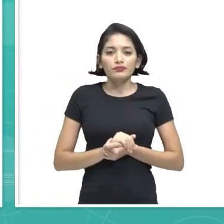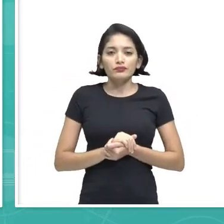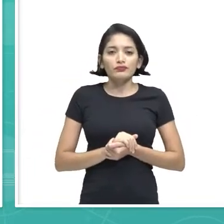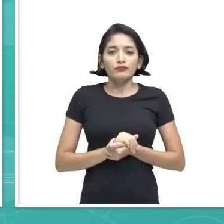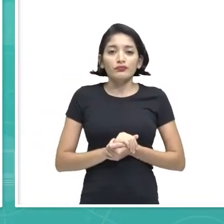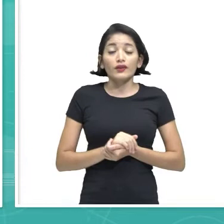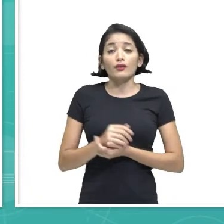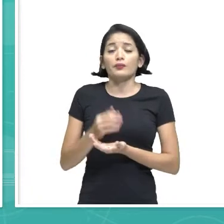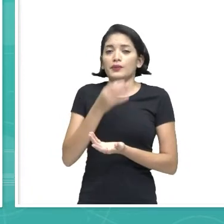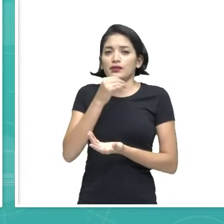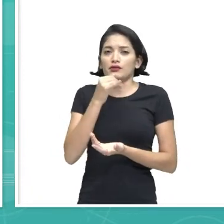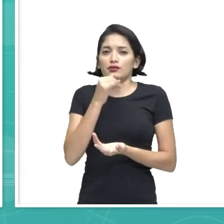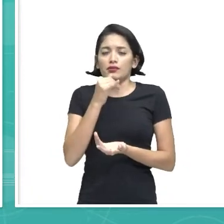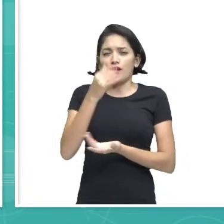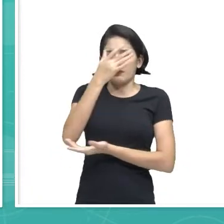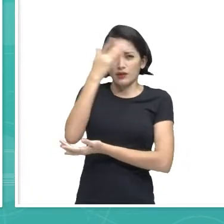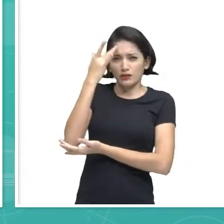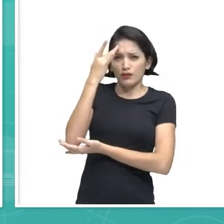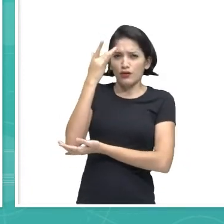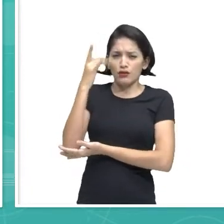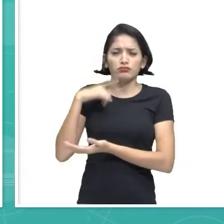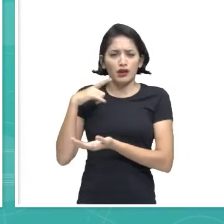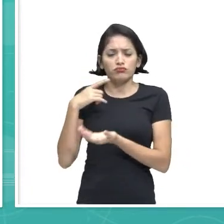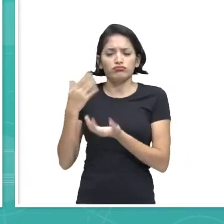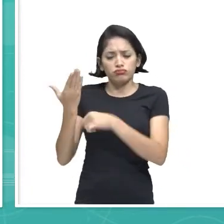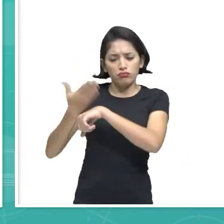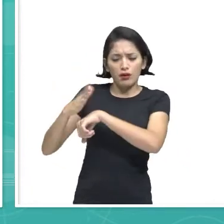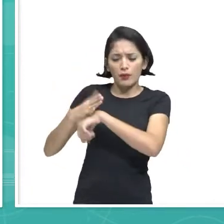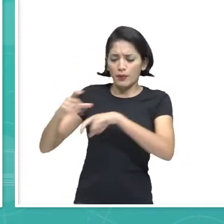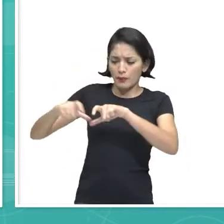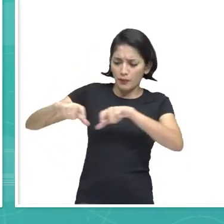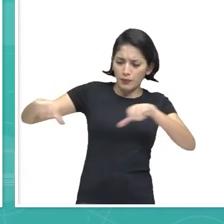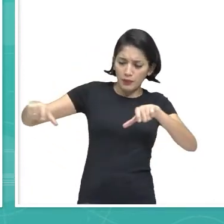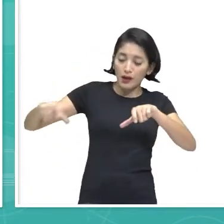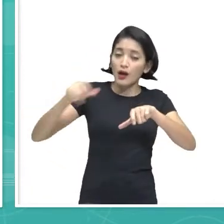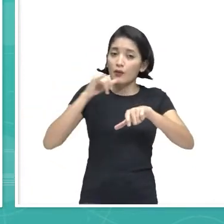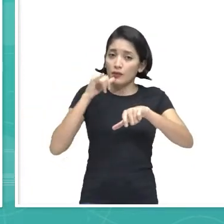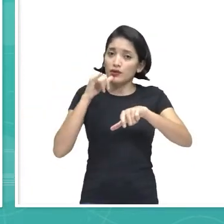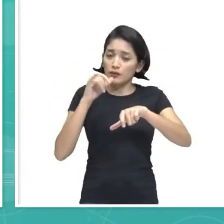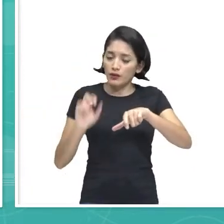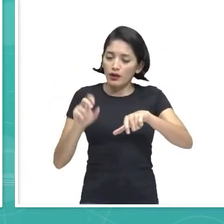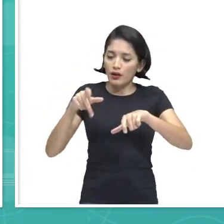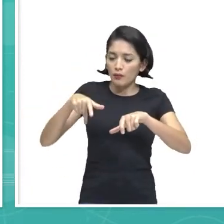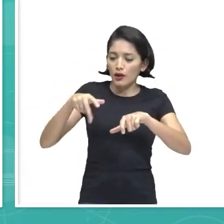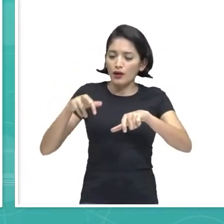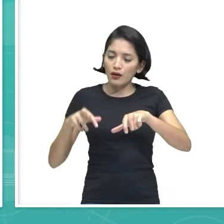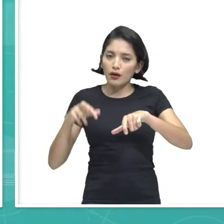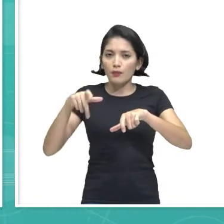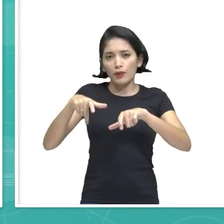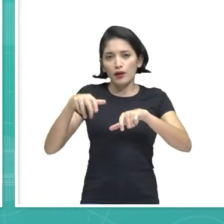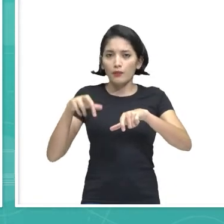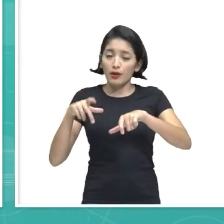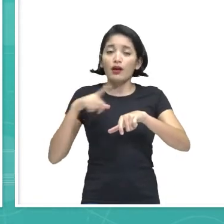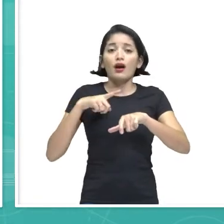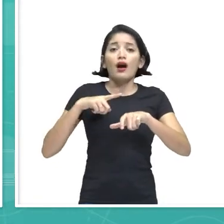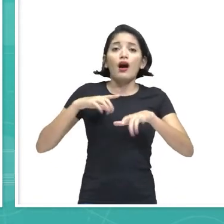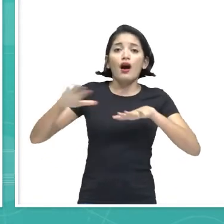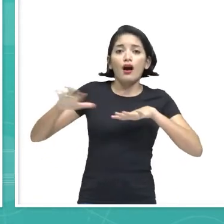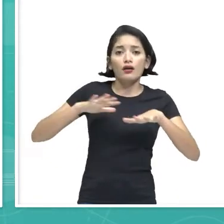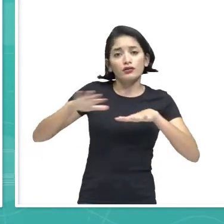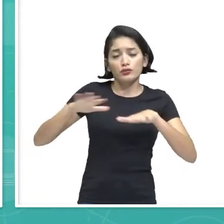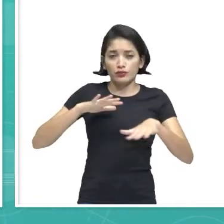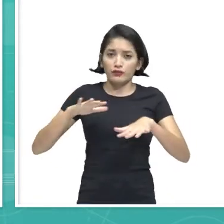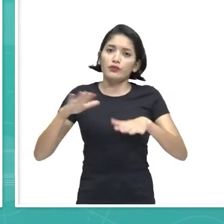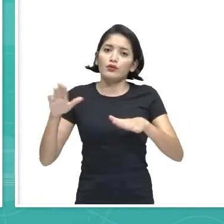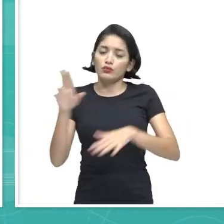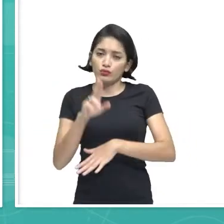esse nosso participante, essa pessoa que se propõe a praticar o step, ele vai subir e descer, vai fazer alguns movimentos utilizando